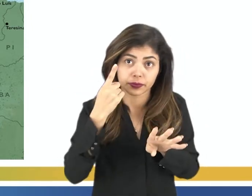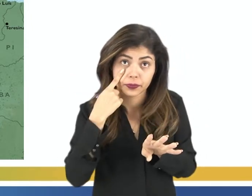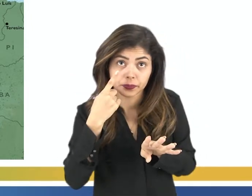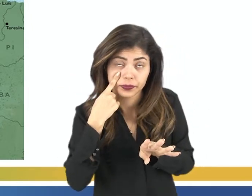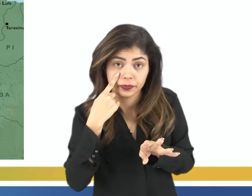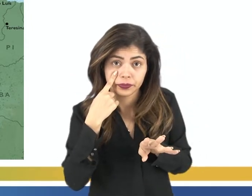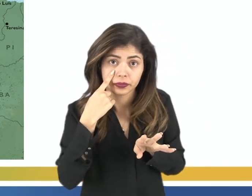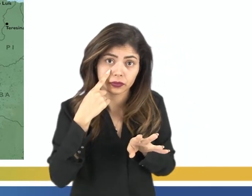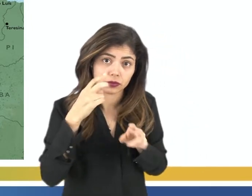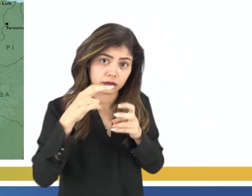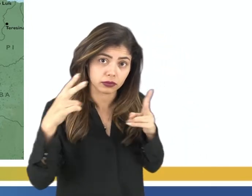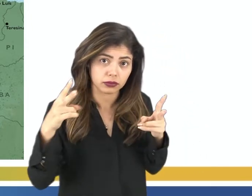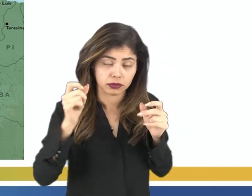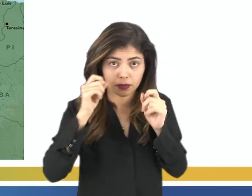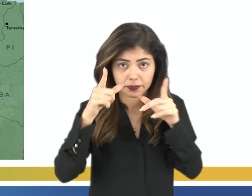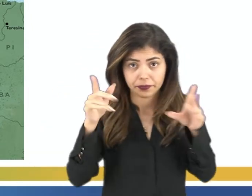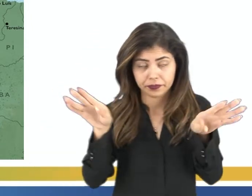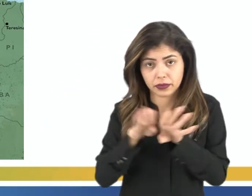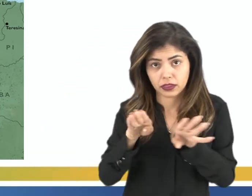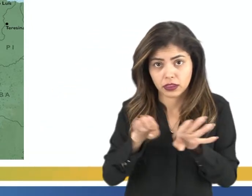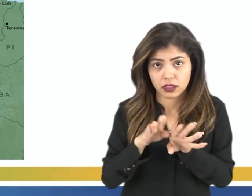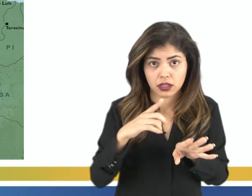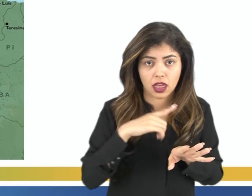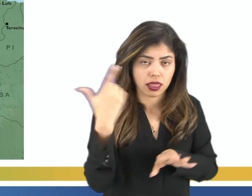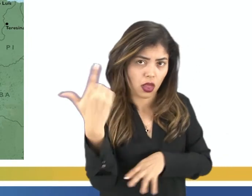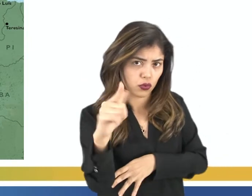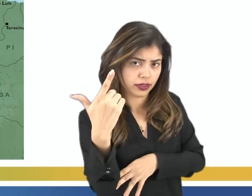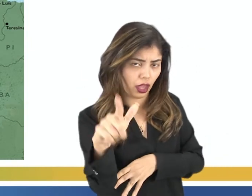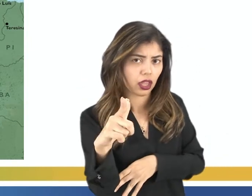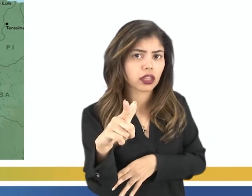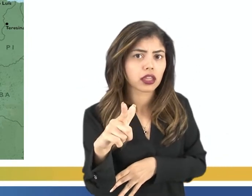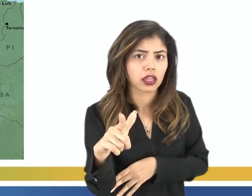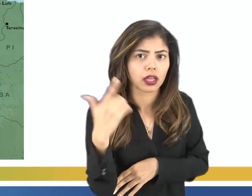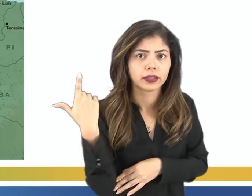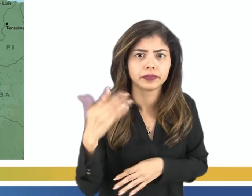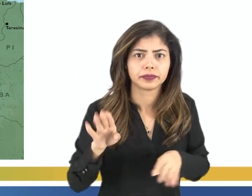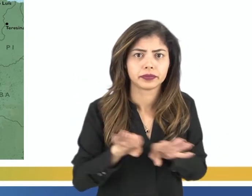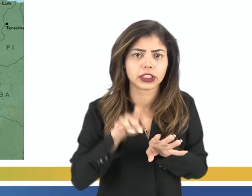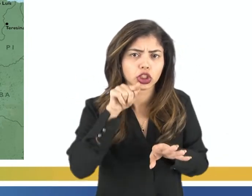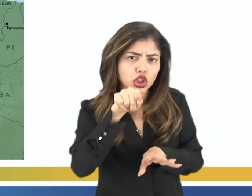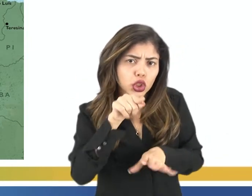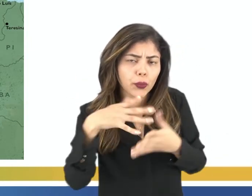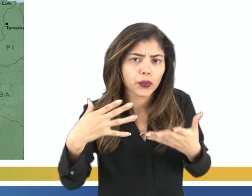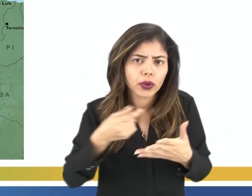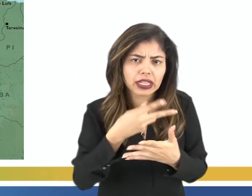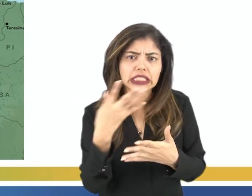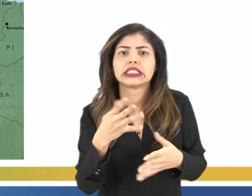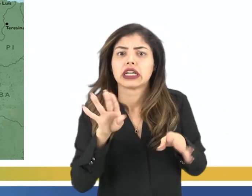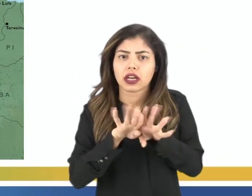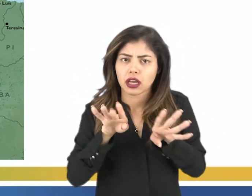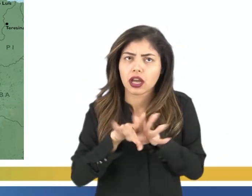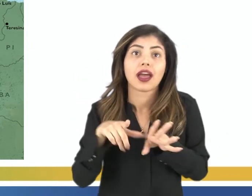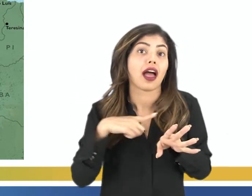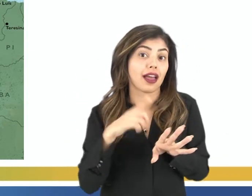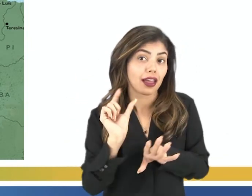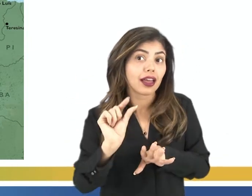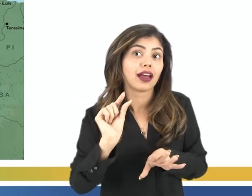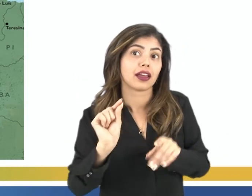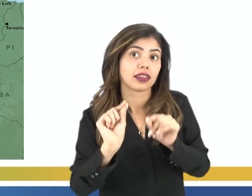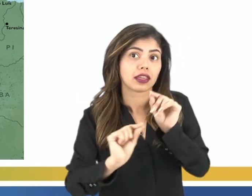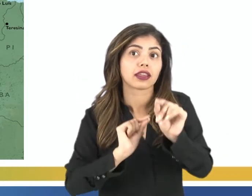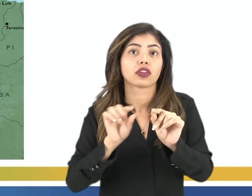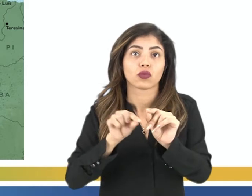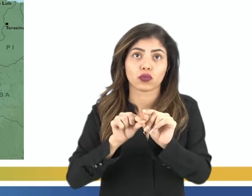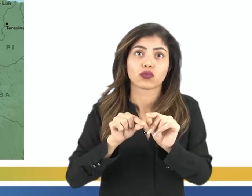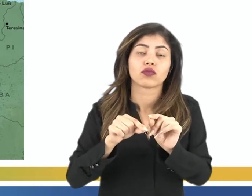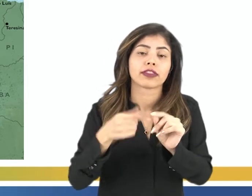que na região sudeste, sul, né, não tem esse tipo de árvore, né, para produzir